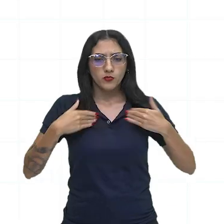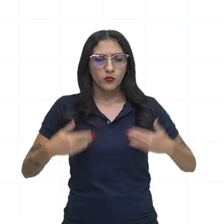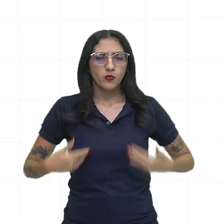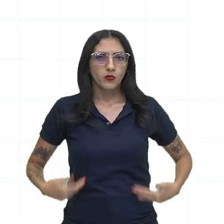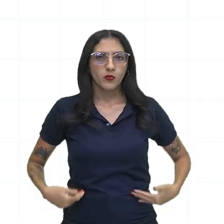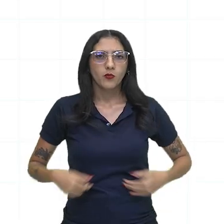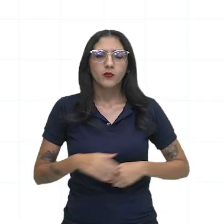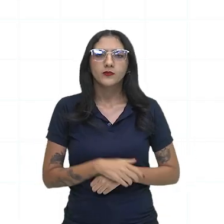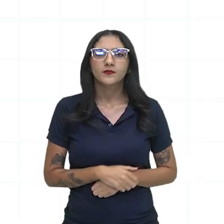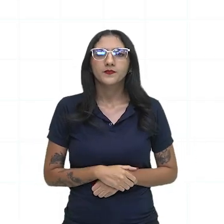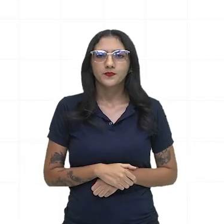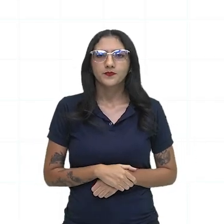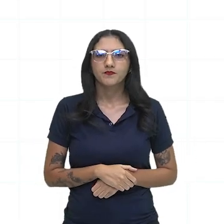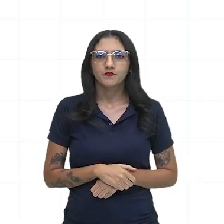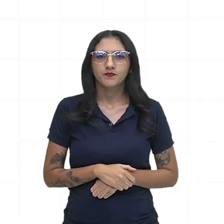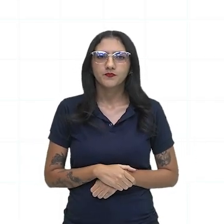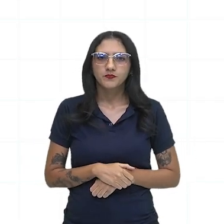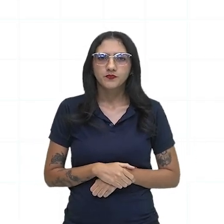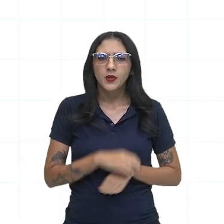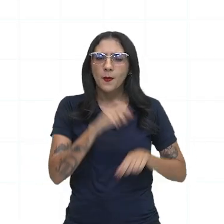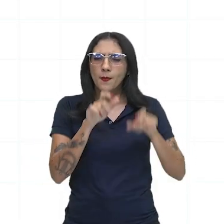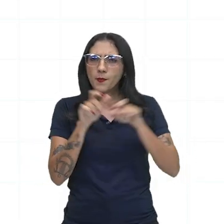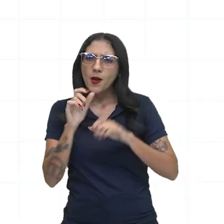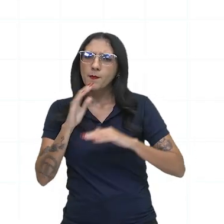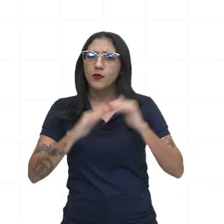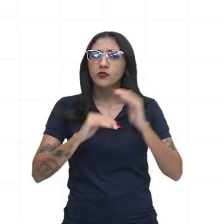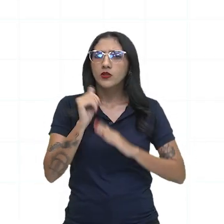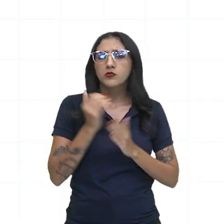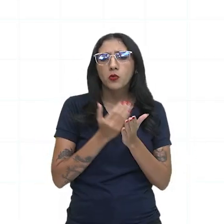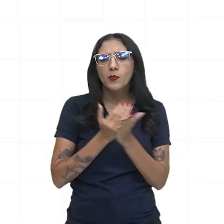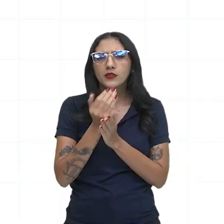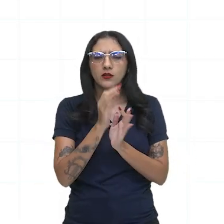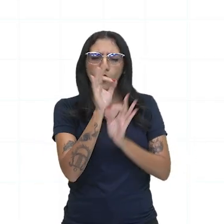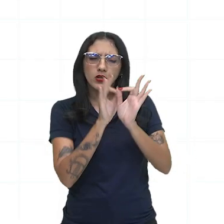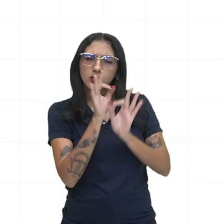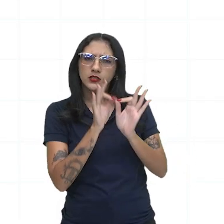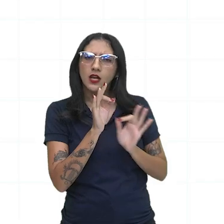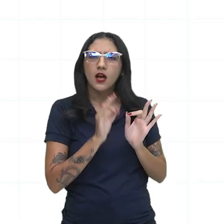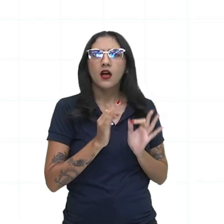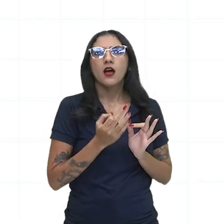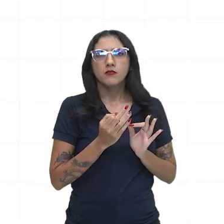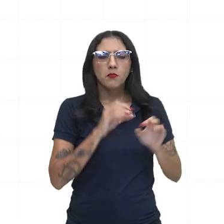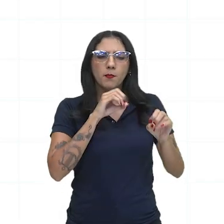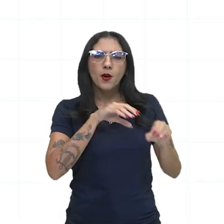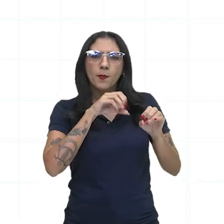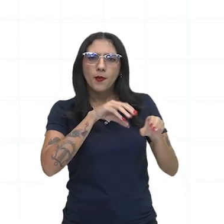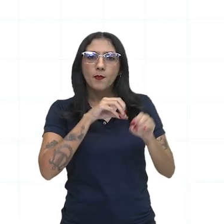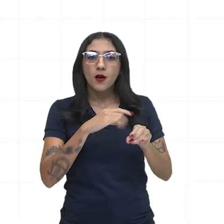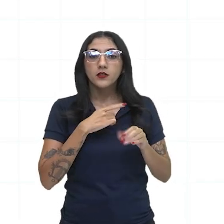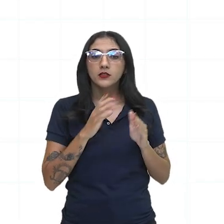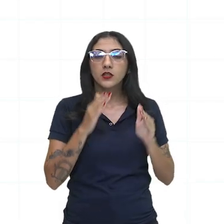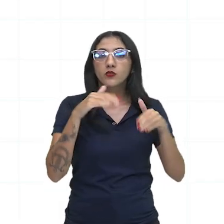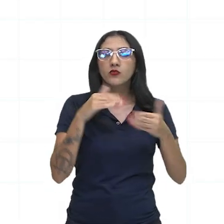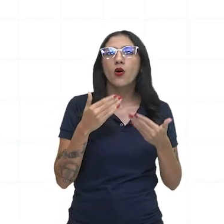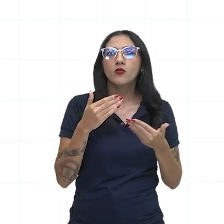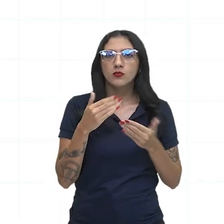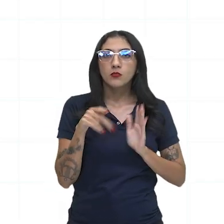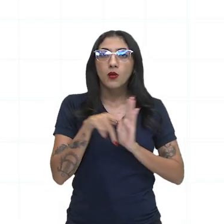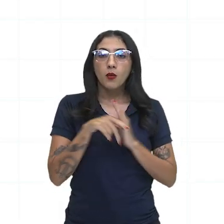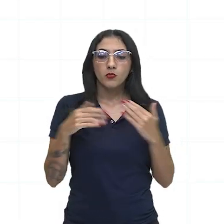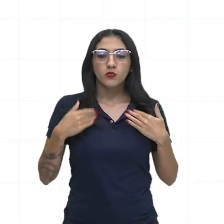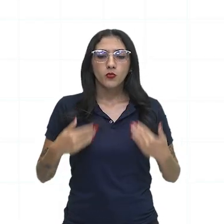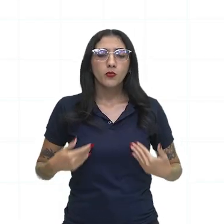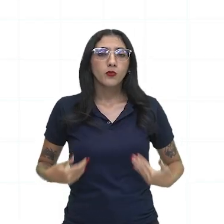tonificar e fortalecer músculos específicos. Instrutores fitness começaram a criar rotinas